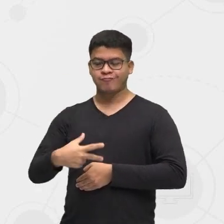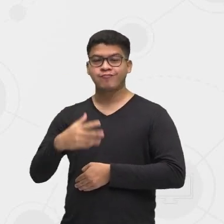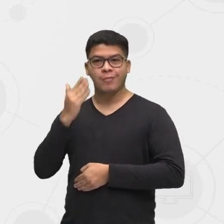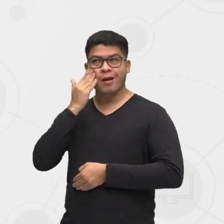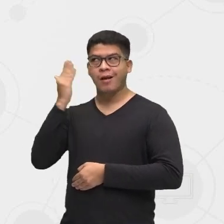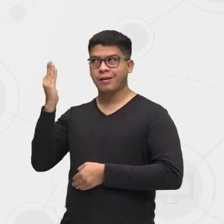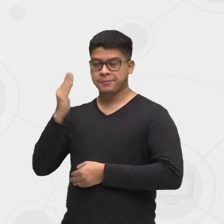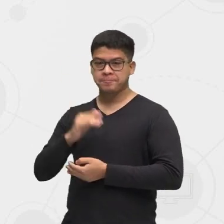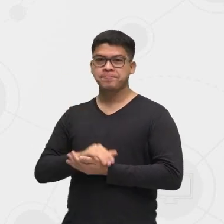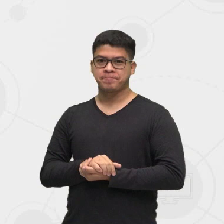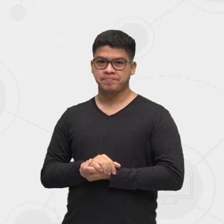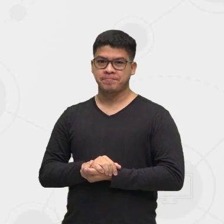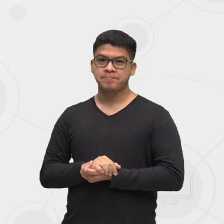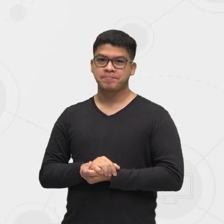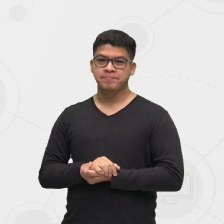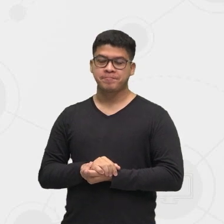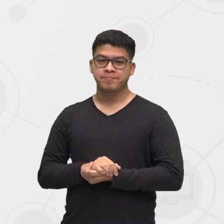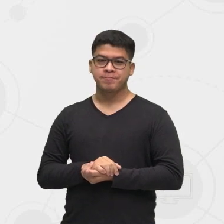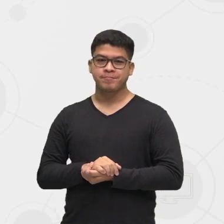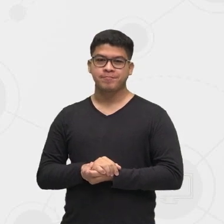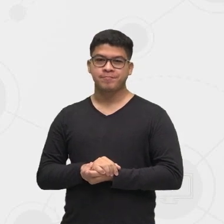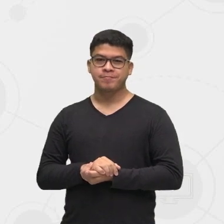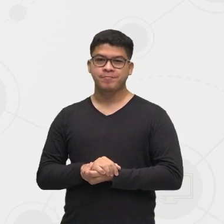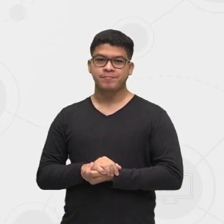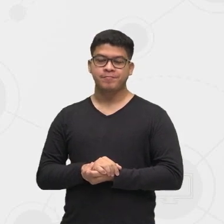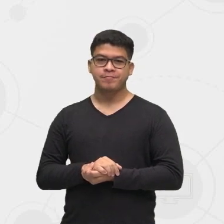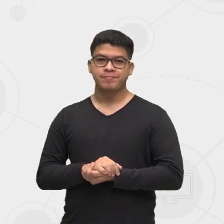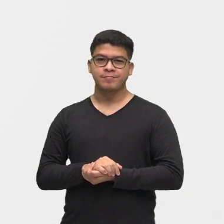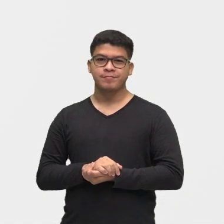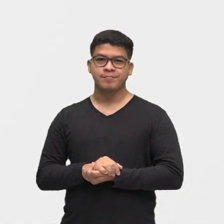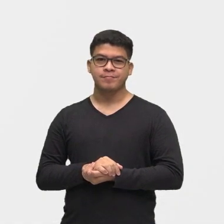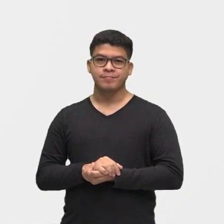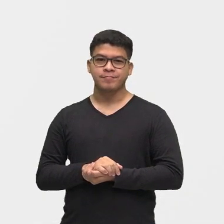vamos observar a nossa primeira questão de língua portuguesa? Vamos lá.